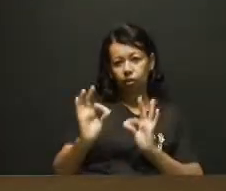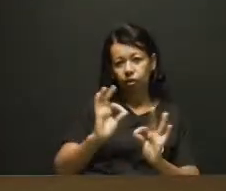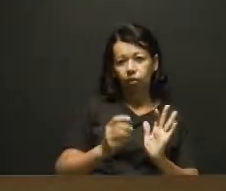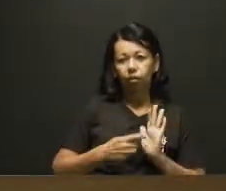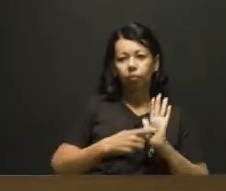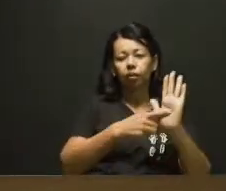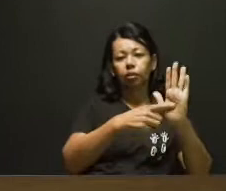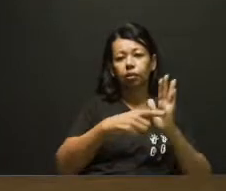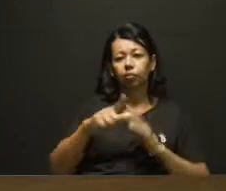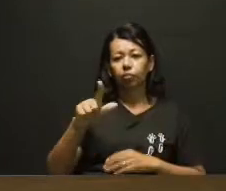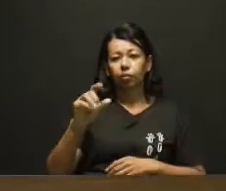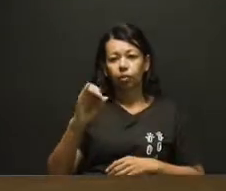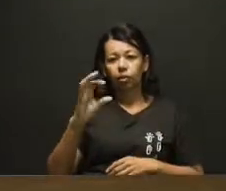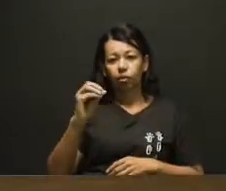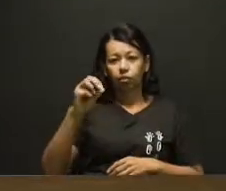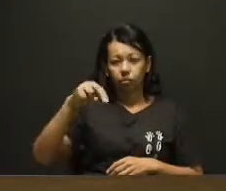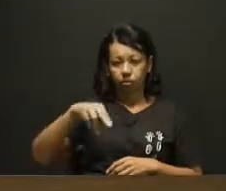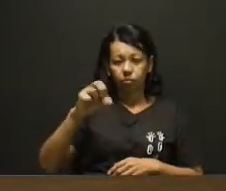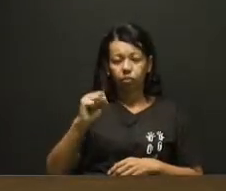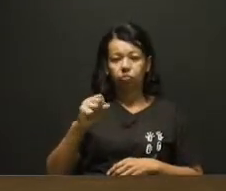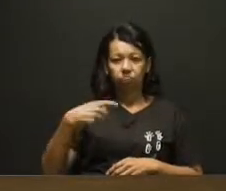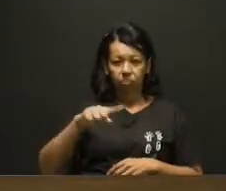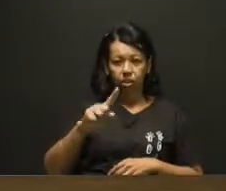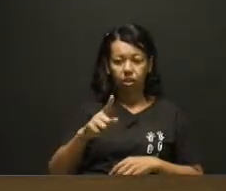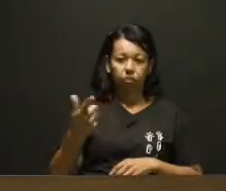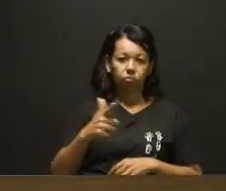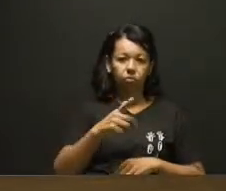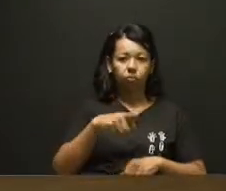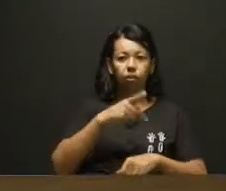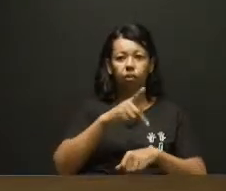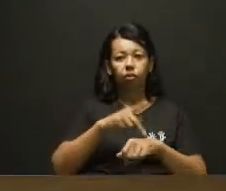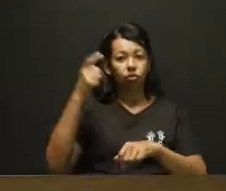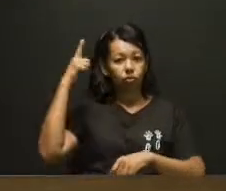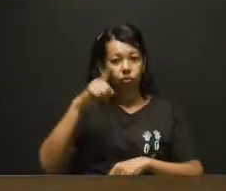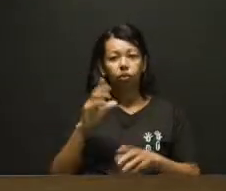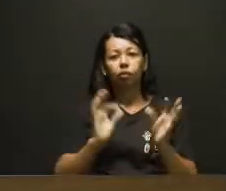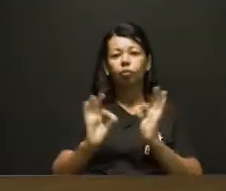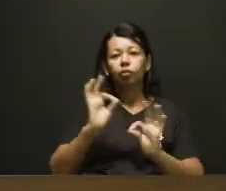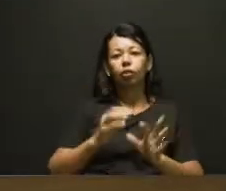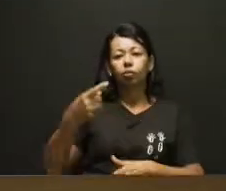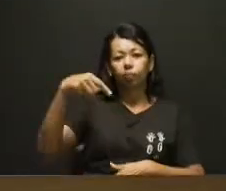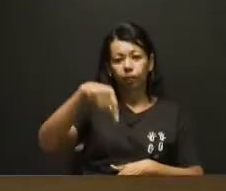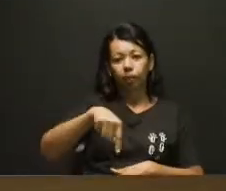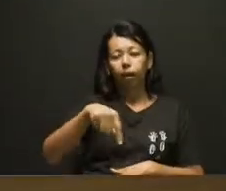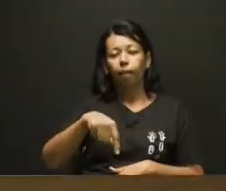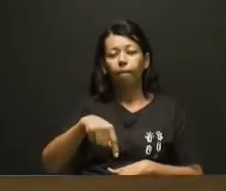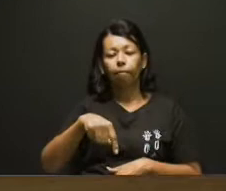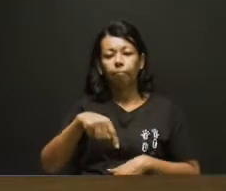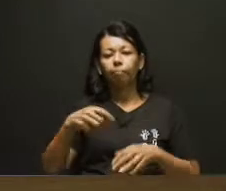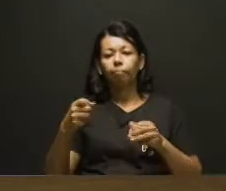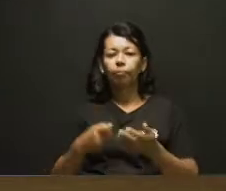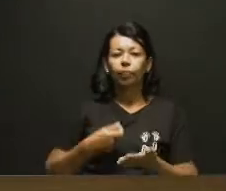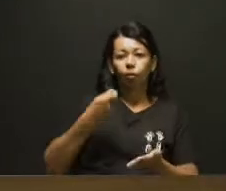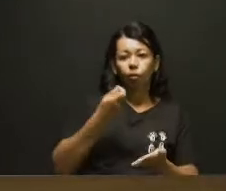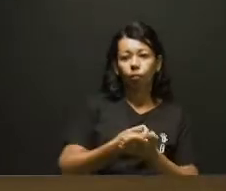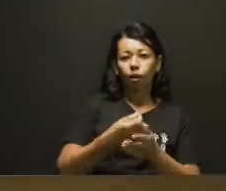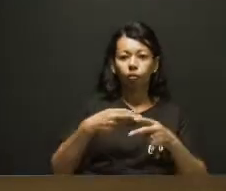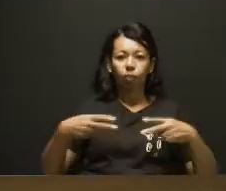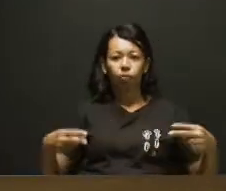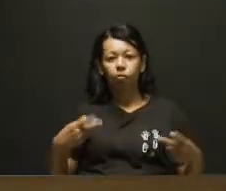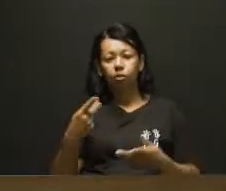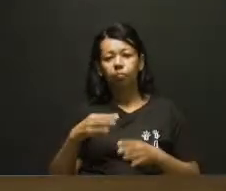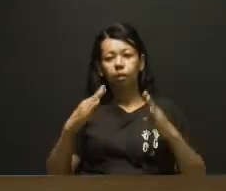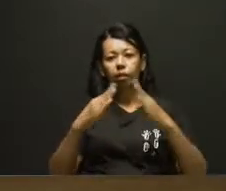o lions internacional ea gente consegue um projeto pra cá um centro comprar um equipamento para a casa da esperança